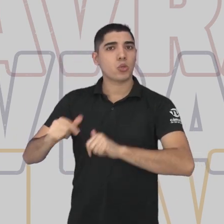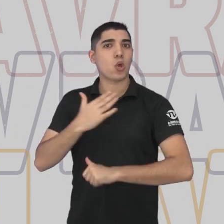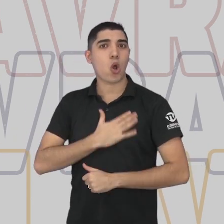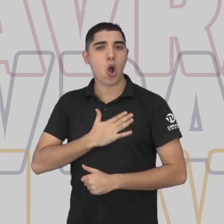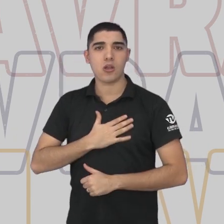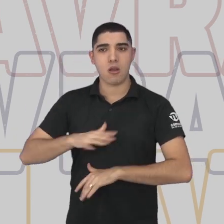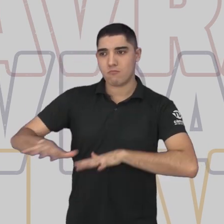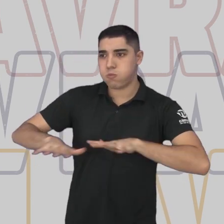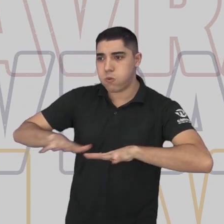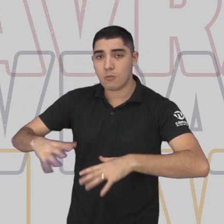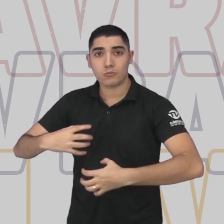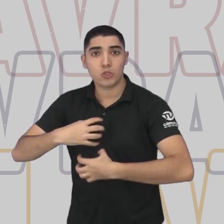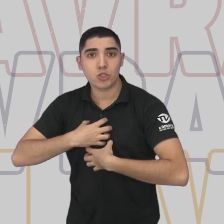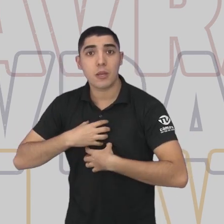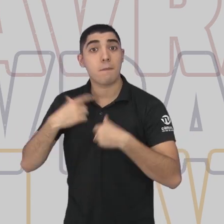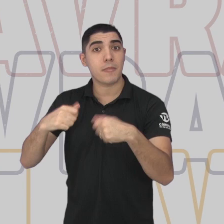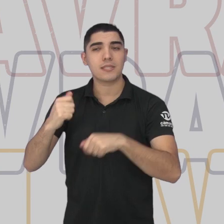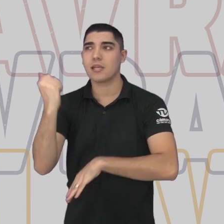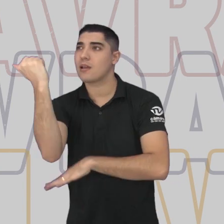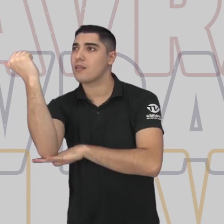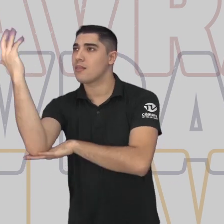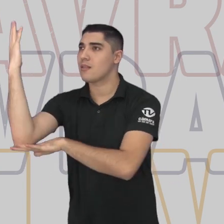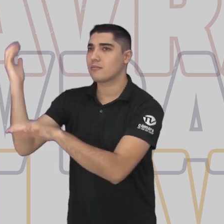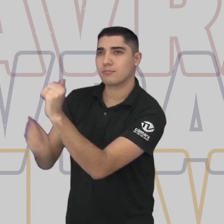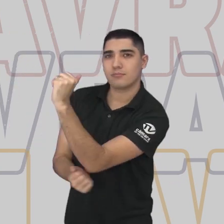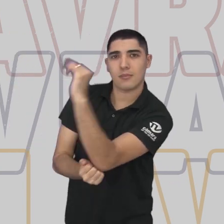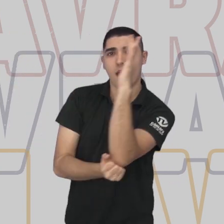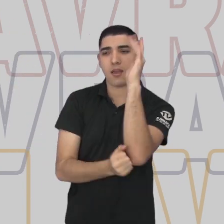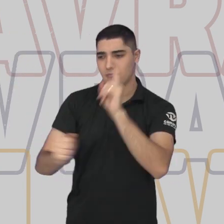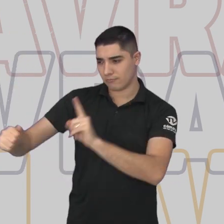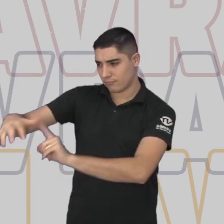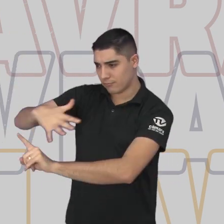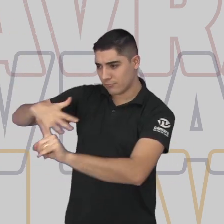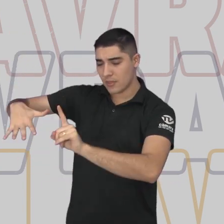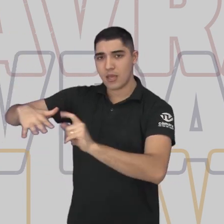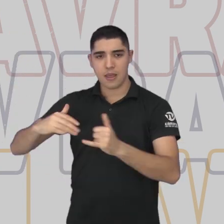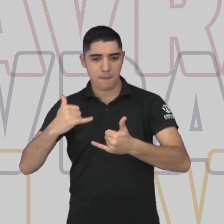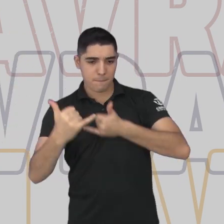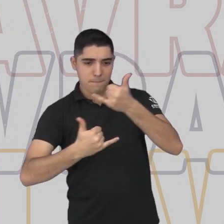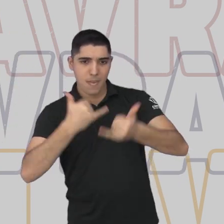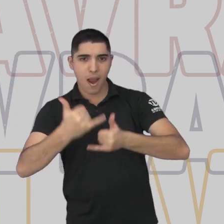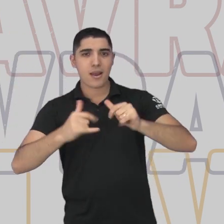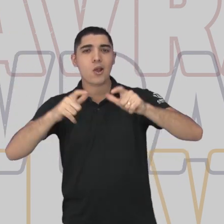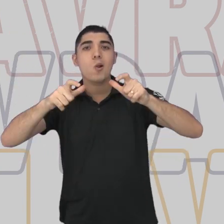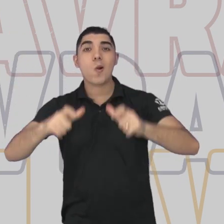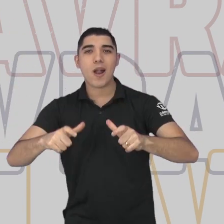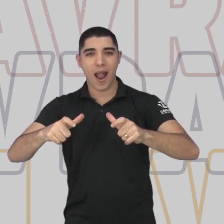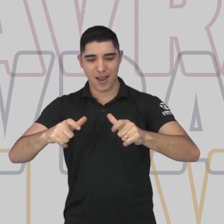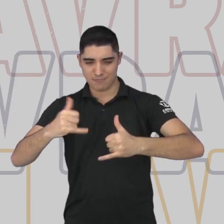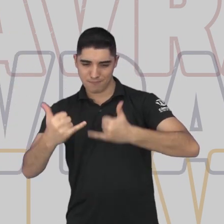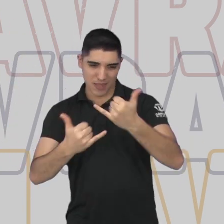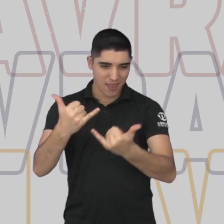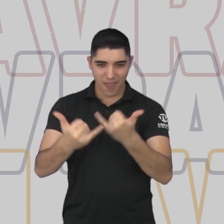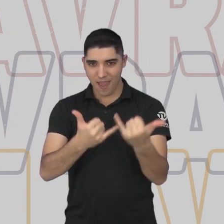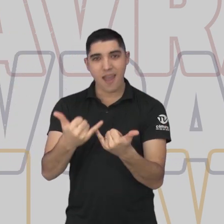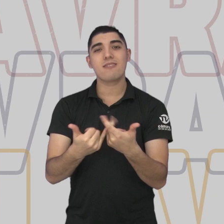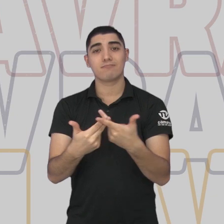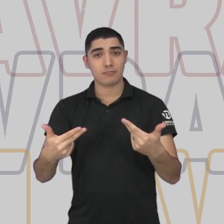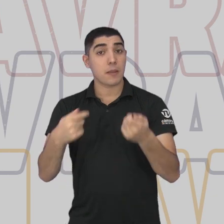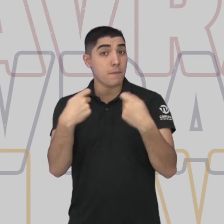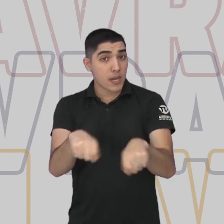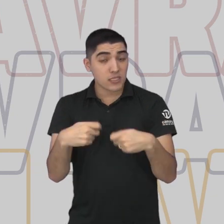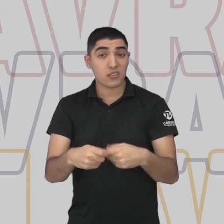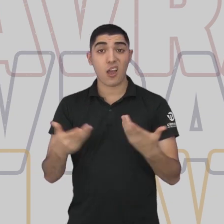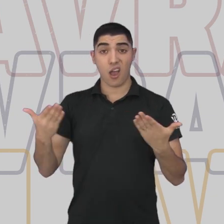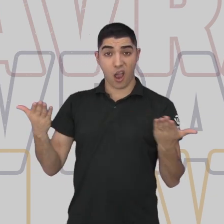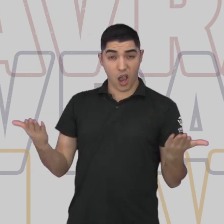sensorial, né? Elas precisam, por exemplo, da natureza, ela precisa do parquinho, ela precisa brincar, que às vezes isso